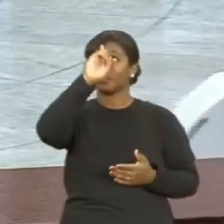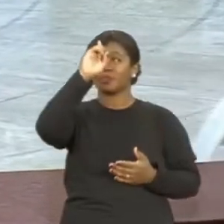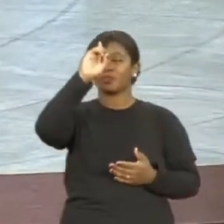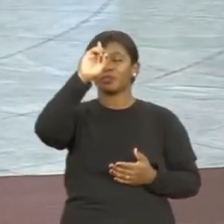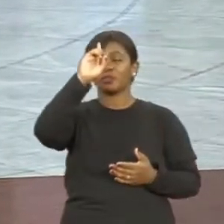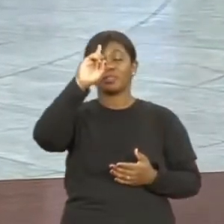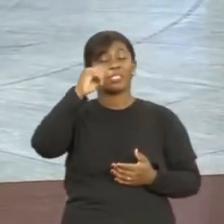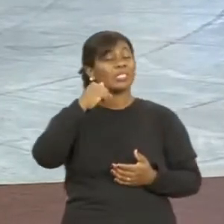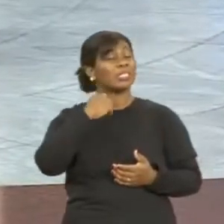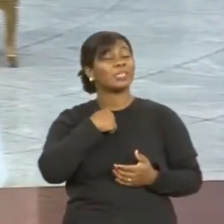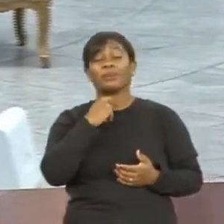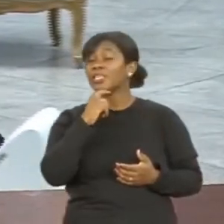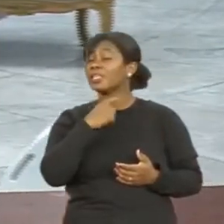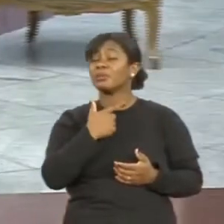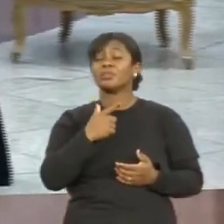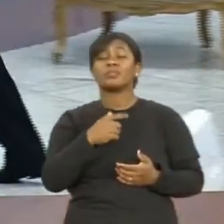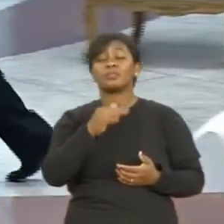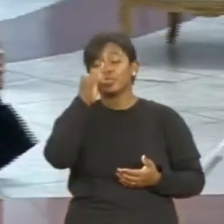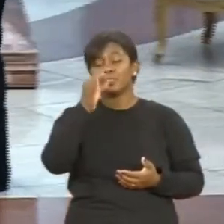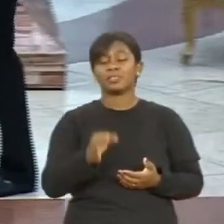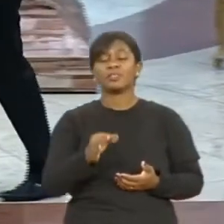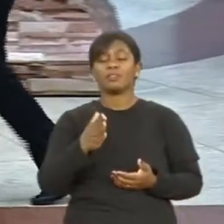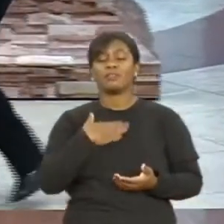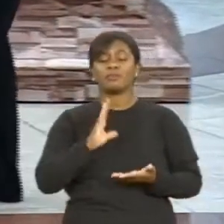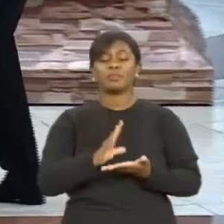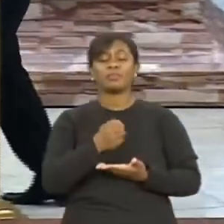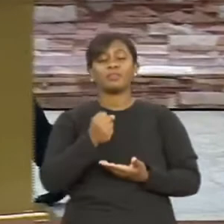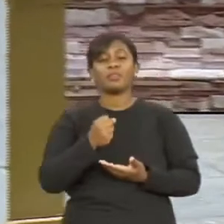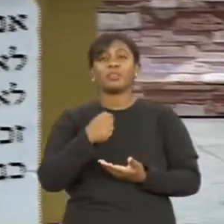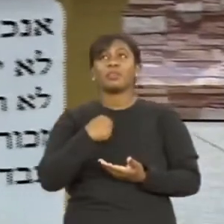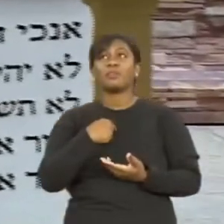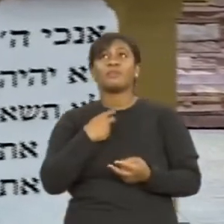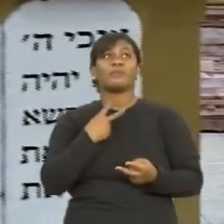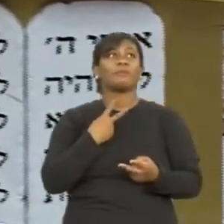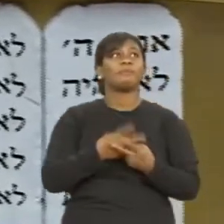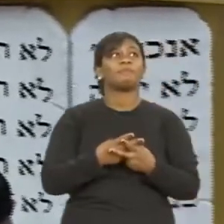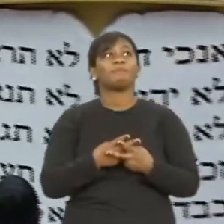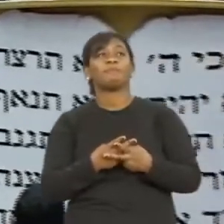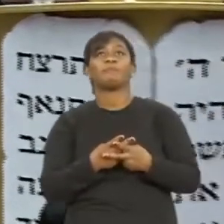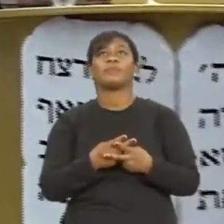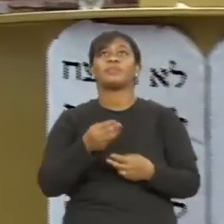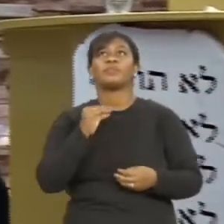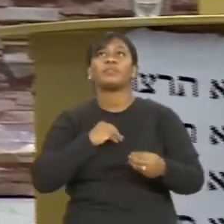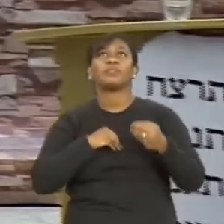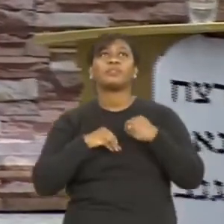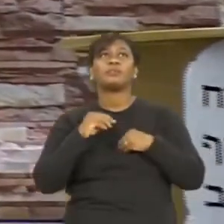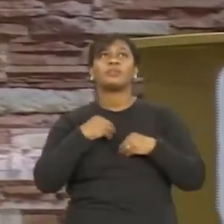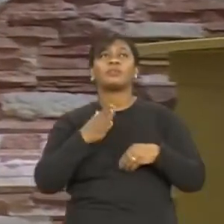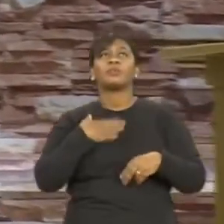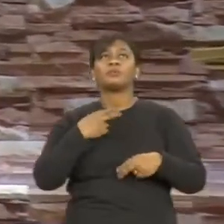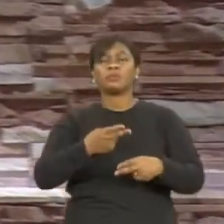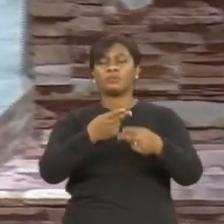fui salvo, ainda não tenho certeza da minha salvação. Eu ainda fico preso na minha depressão, nos meus traumas, nos